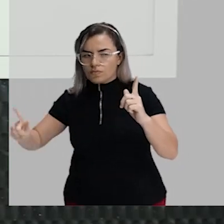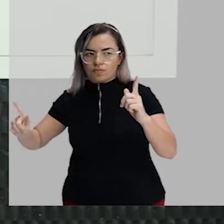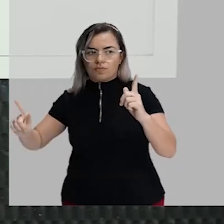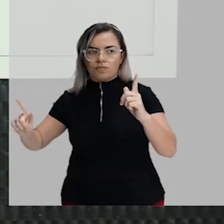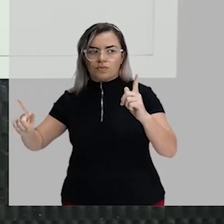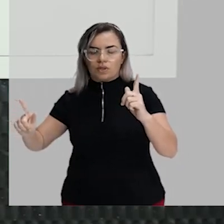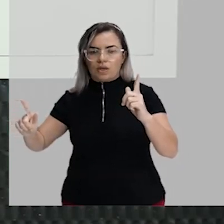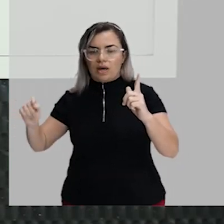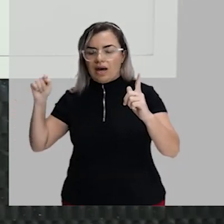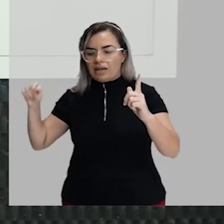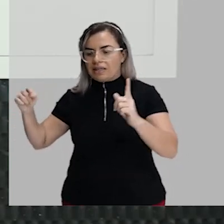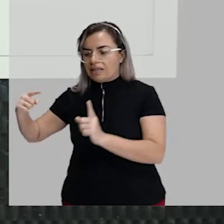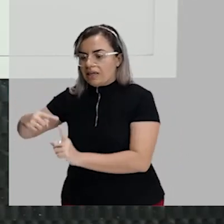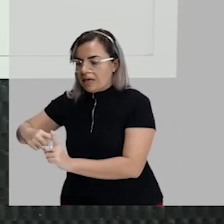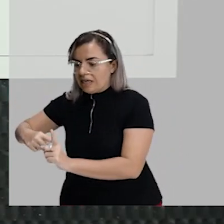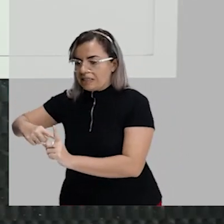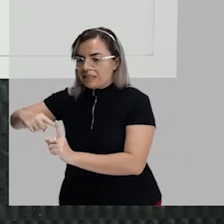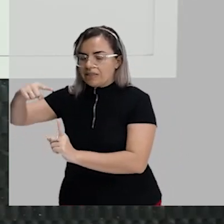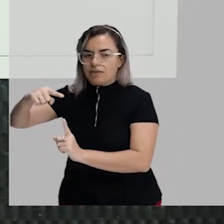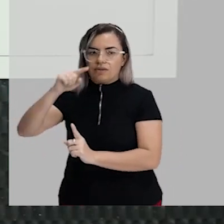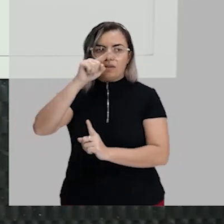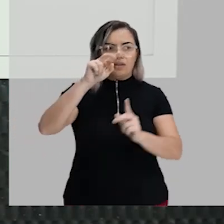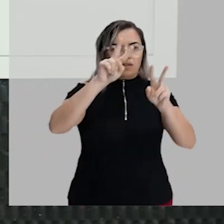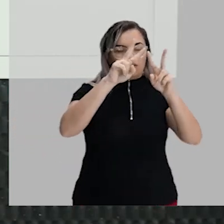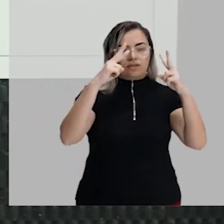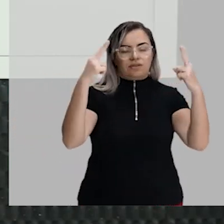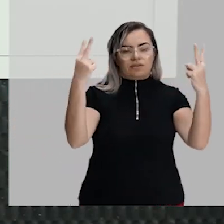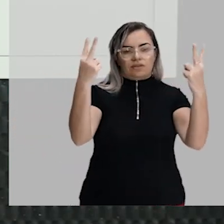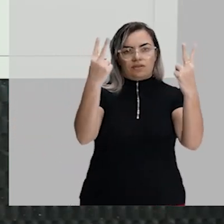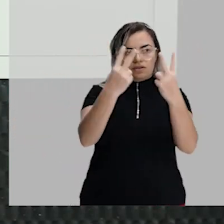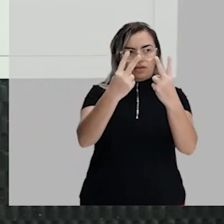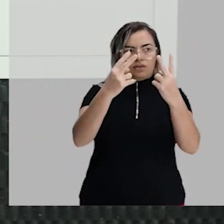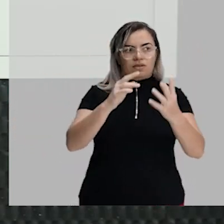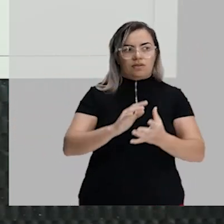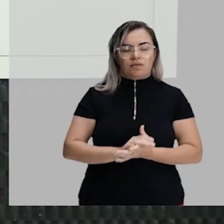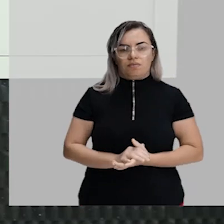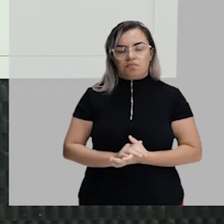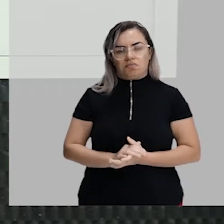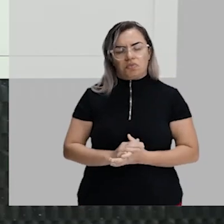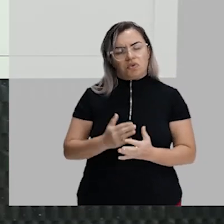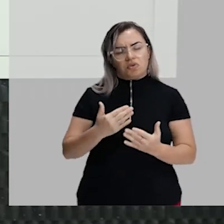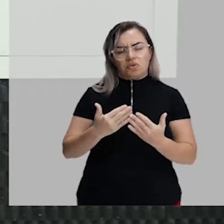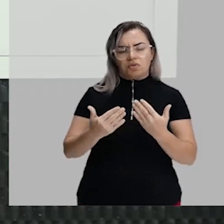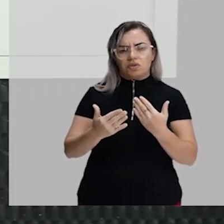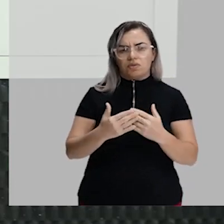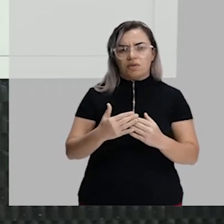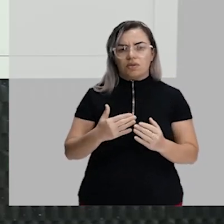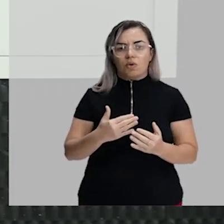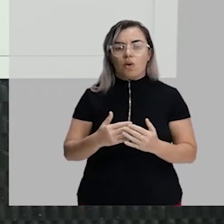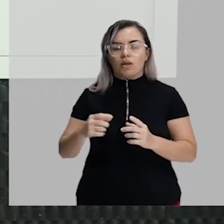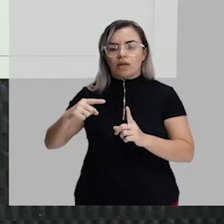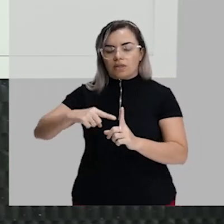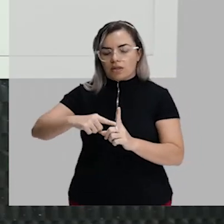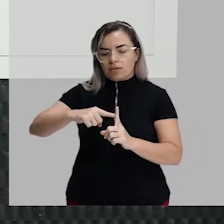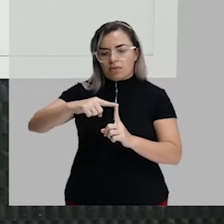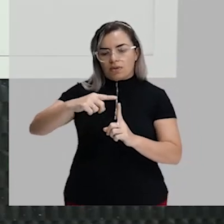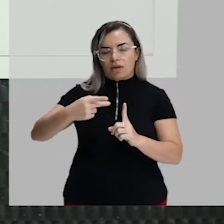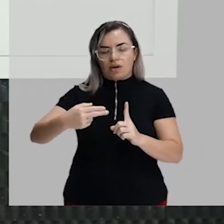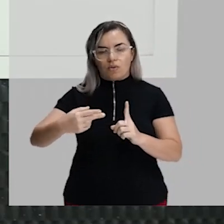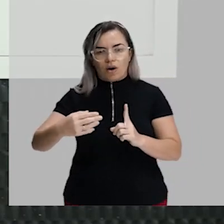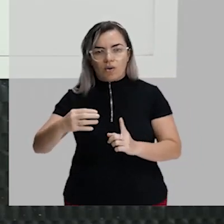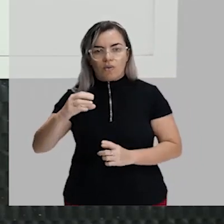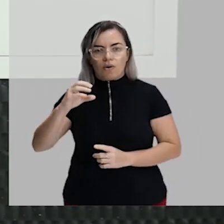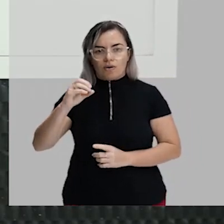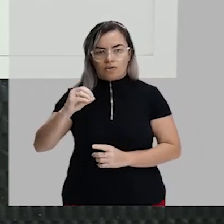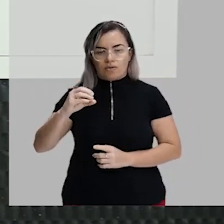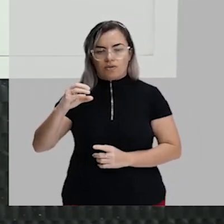o seguinte, quando a temperatura é 0, nós temos um determinado volume, certo? Aqui para a água.